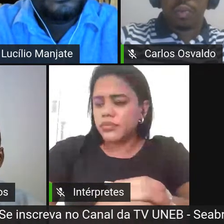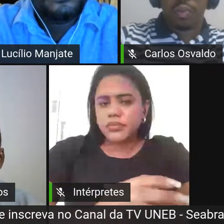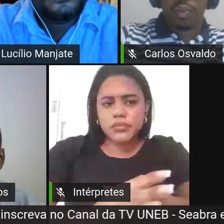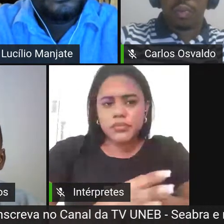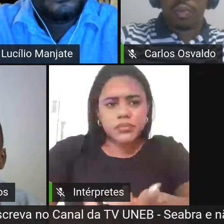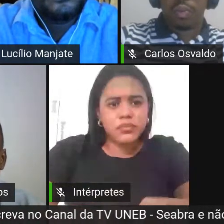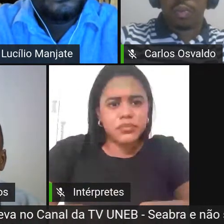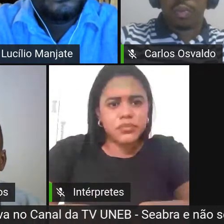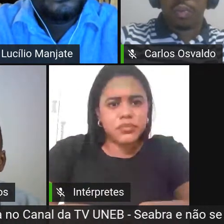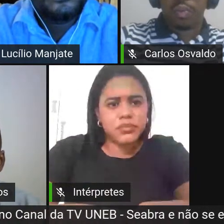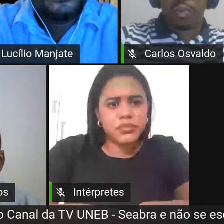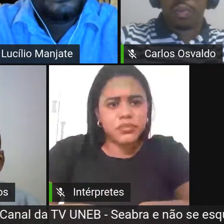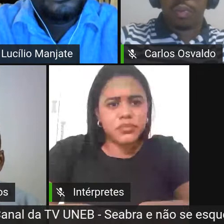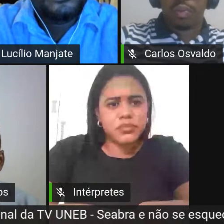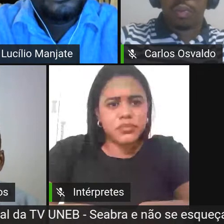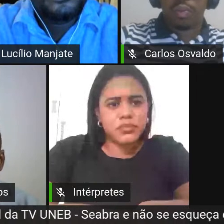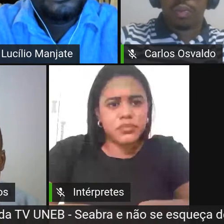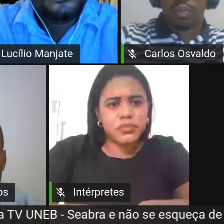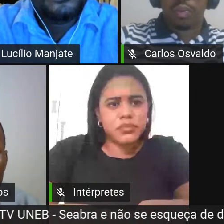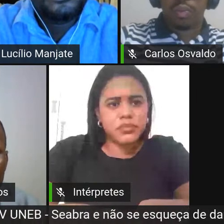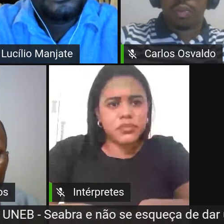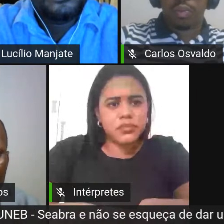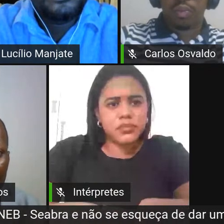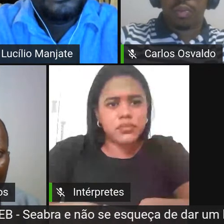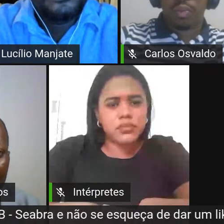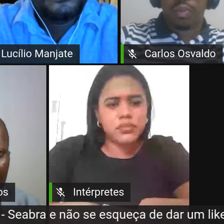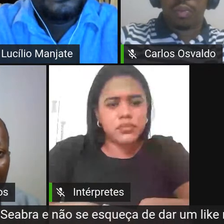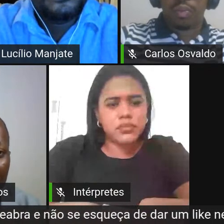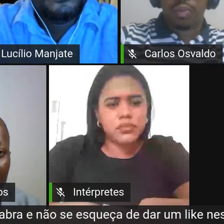de Aline Neri.